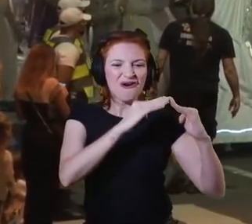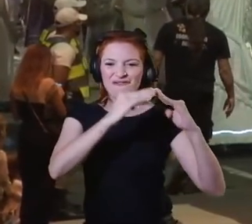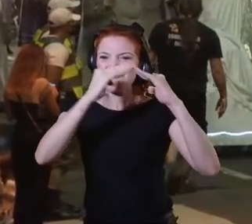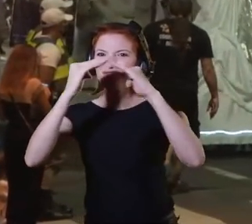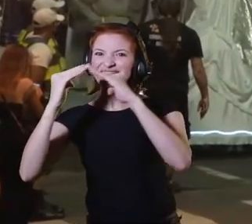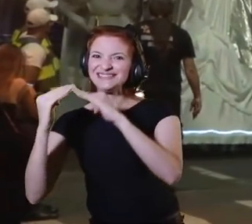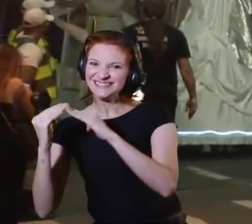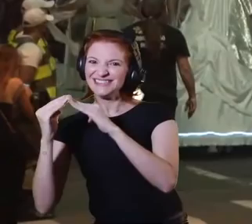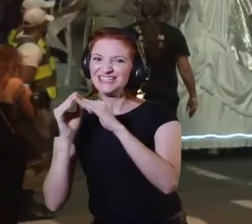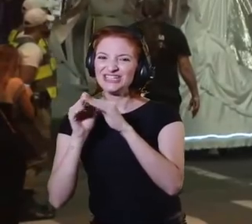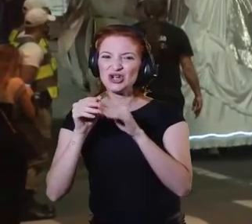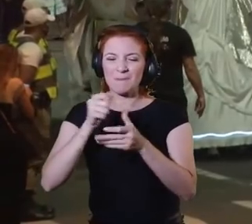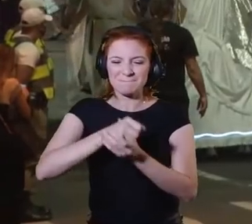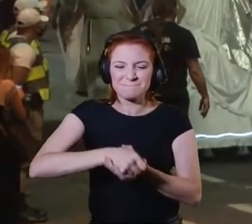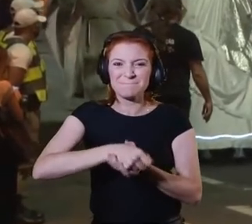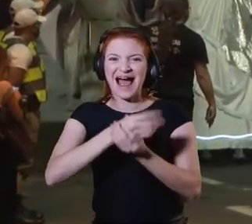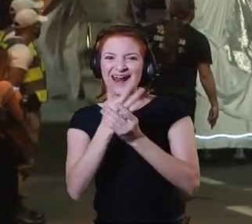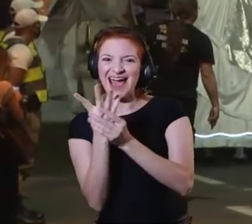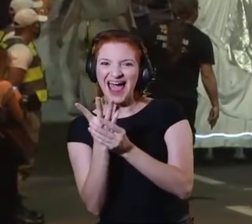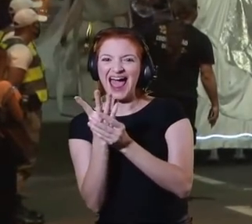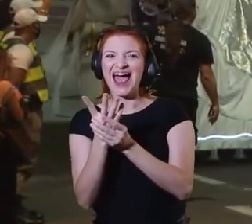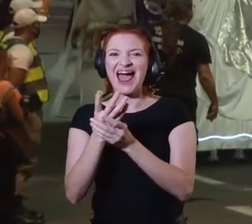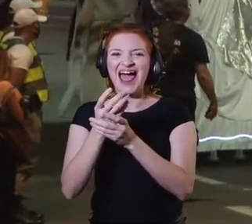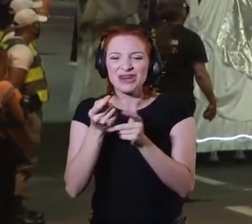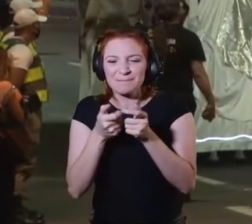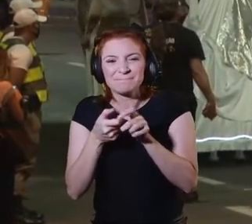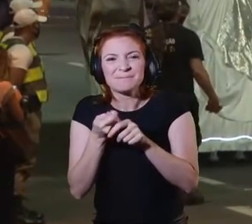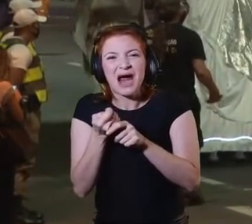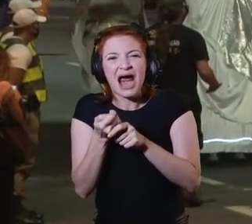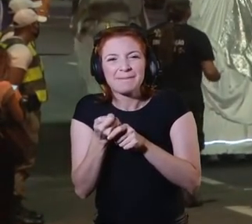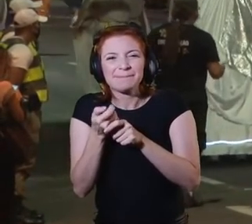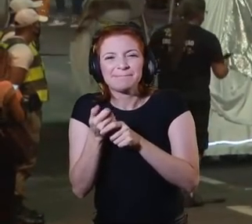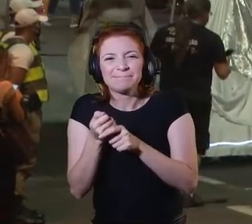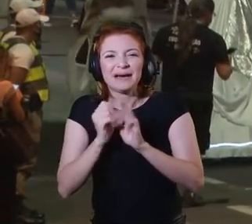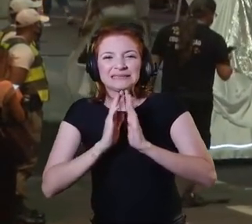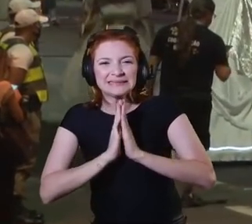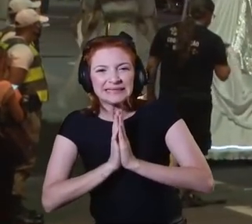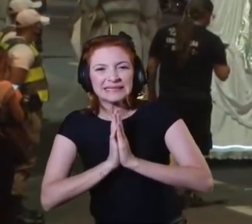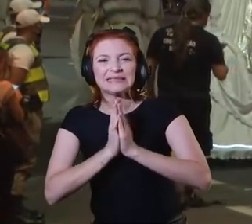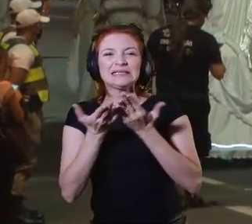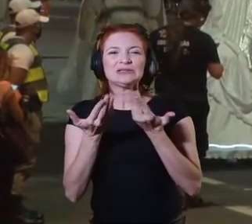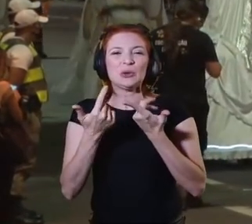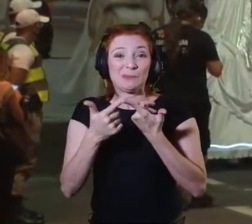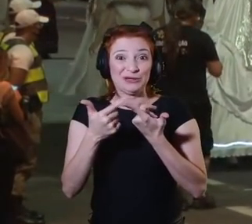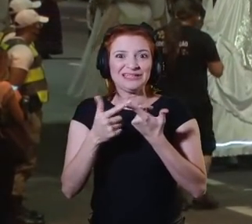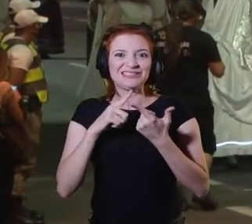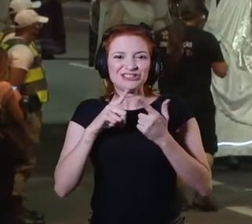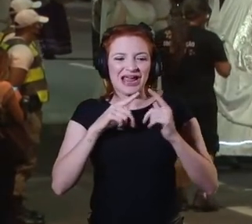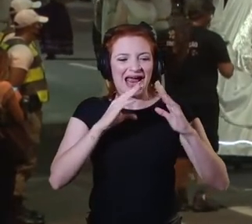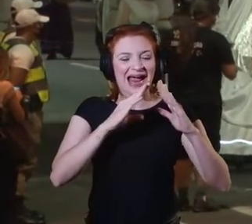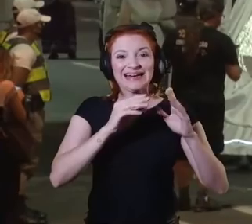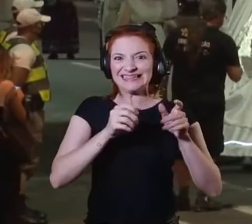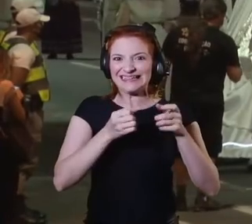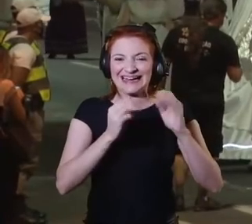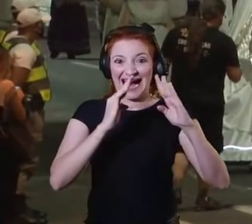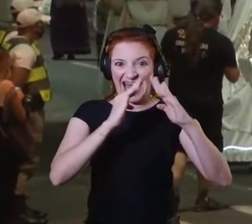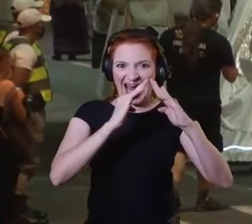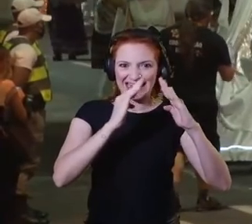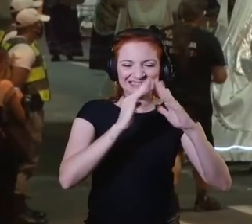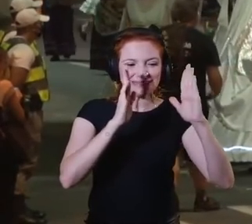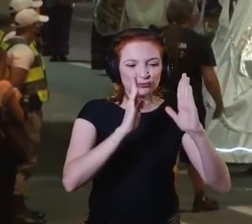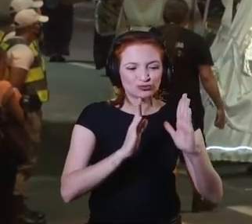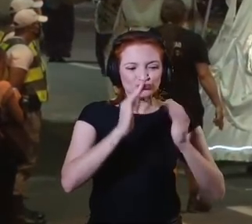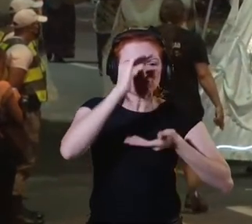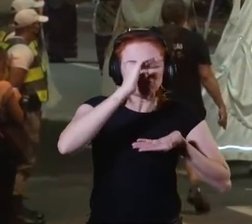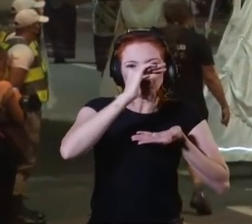filó, jogar baralho, rezar o terço antes, porque a santinha passava de casa em casa, e